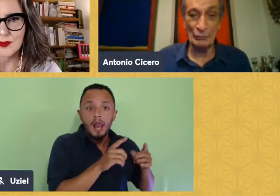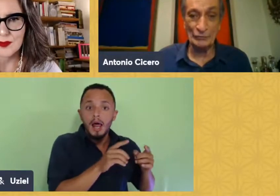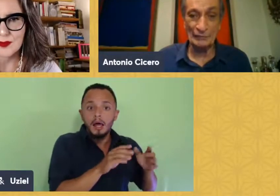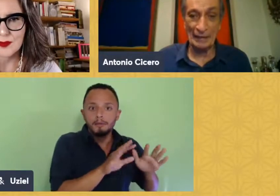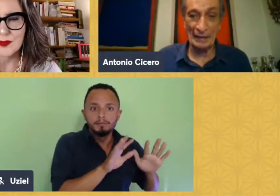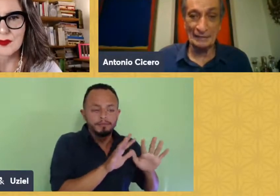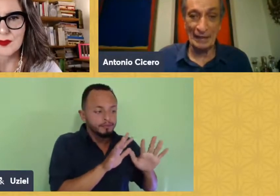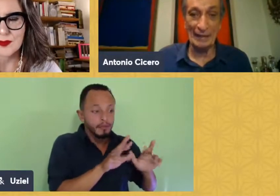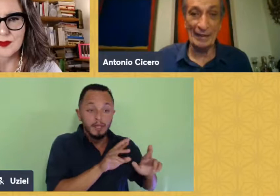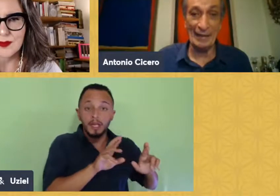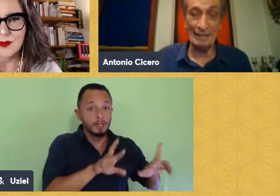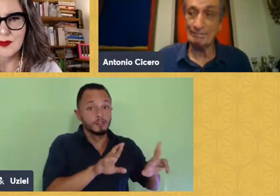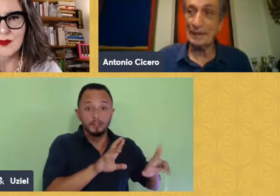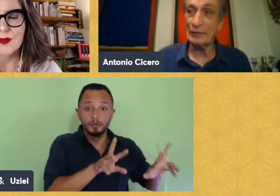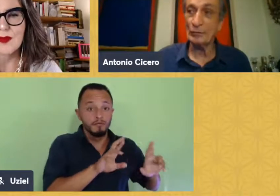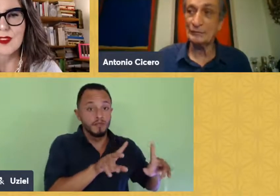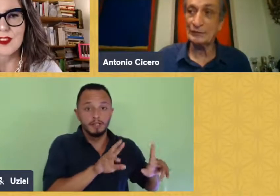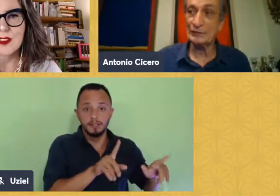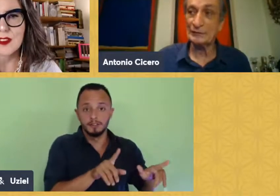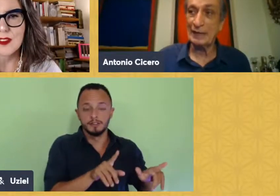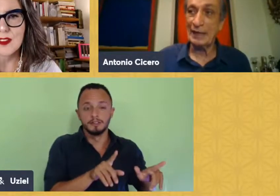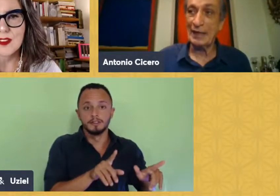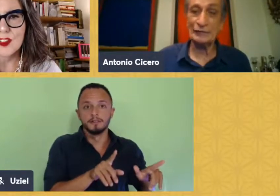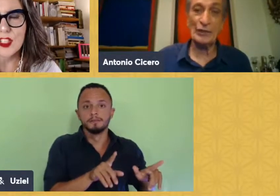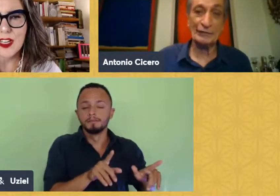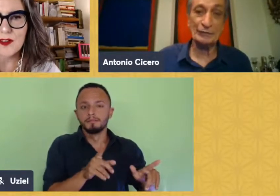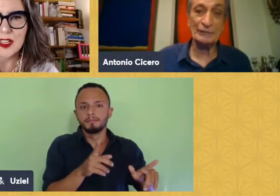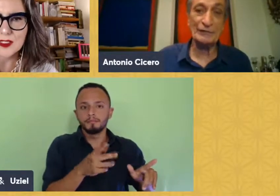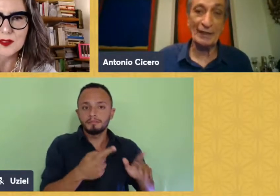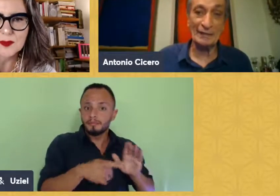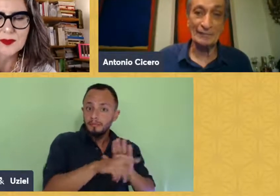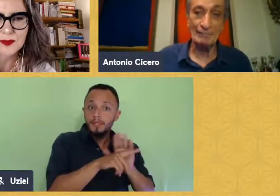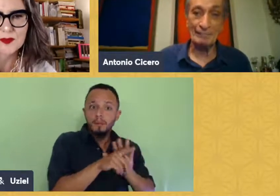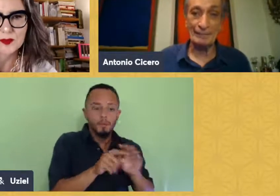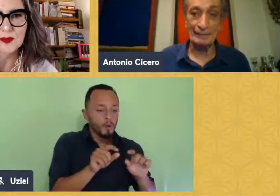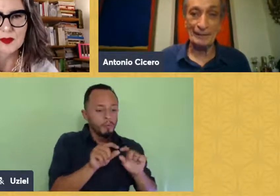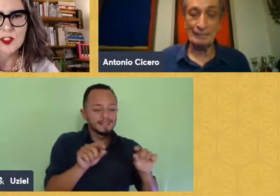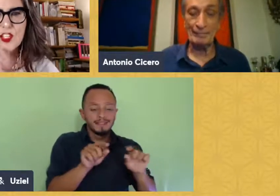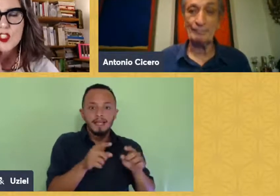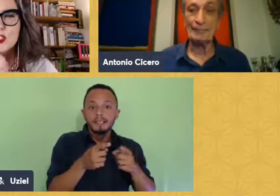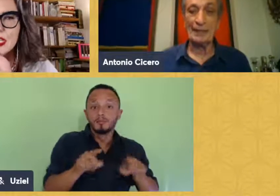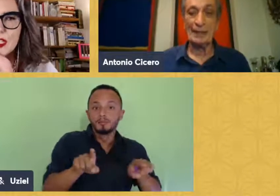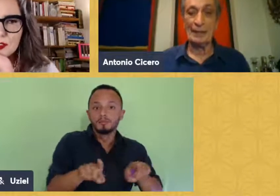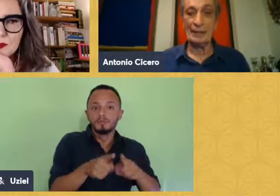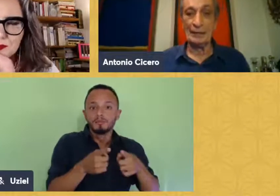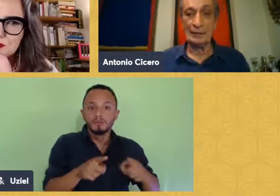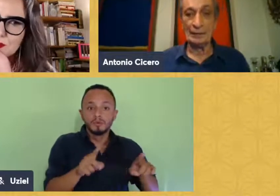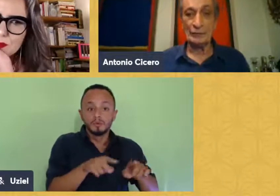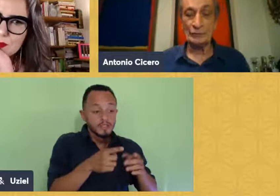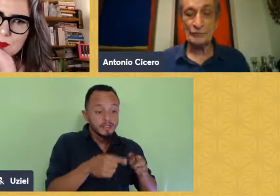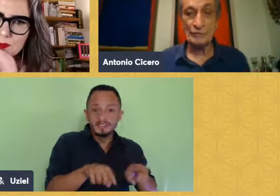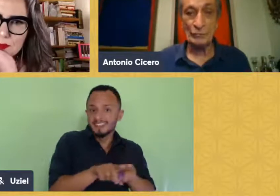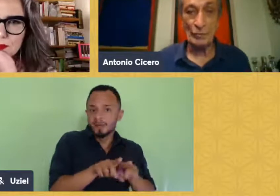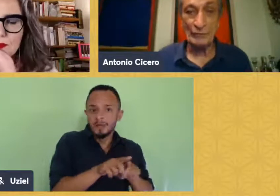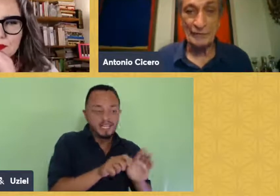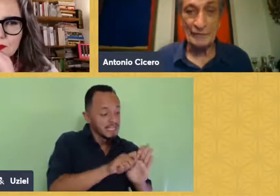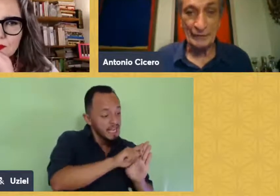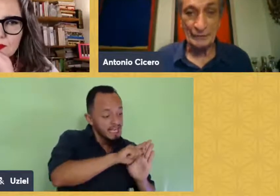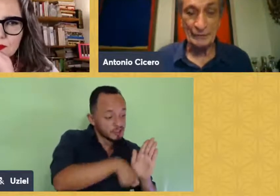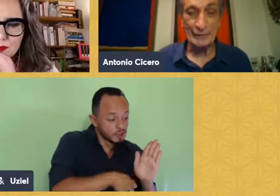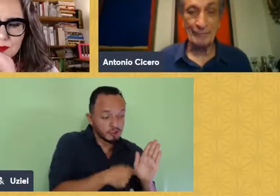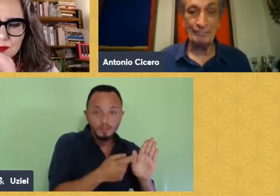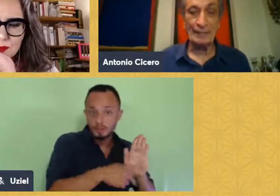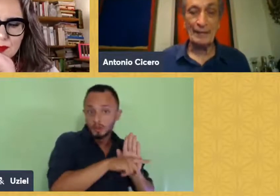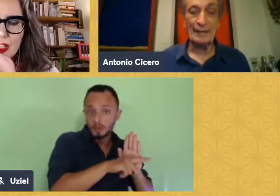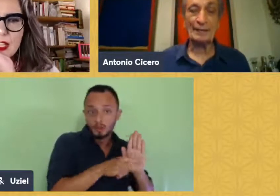a música, como se diz? As notas. De gravar, né? De registrar, né? Não tinham como fazer